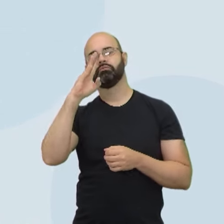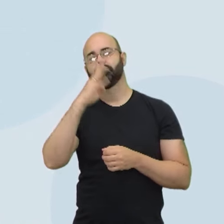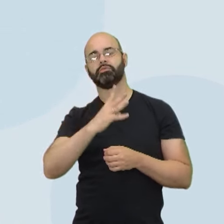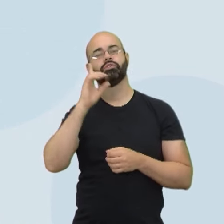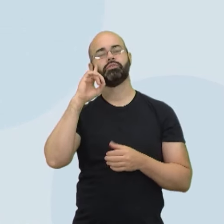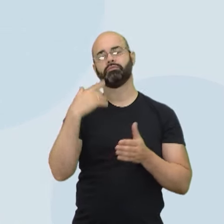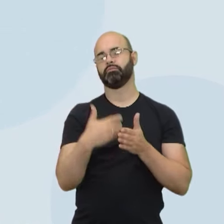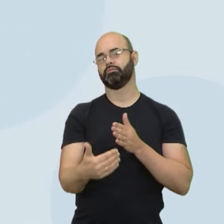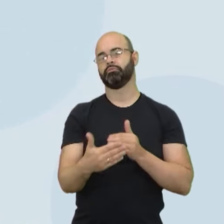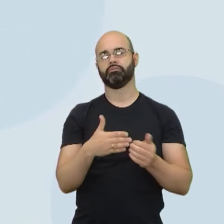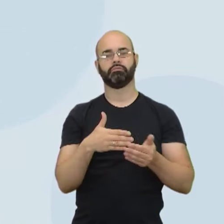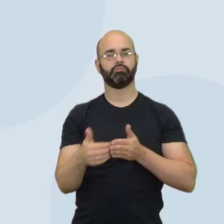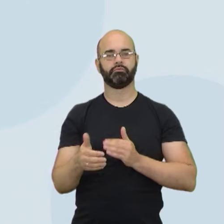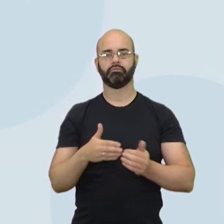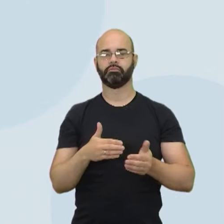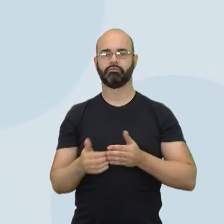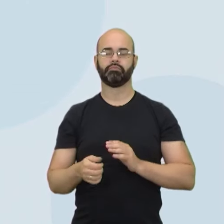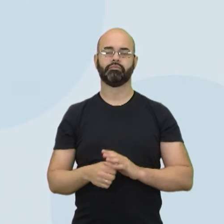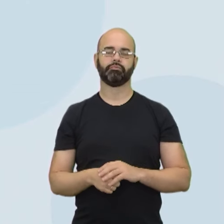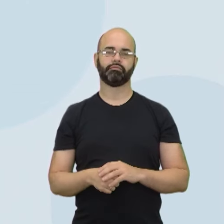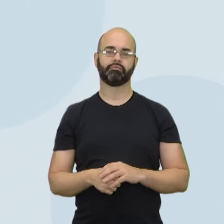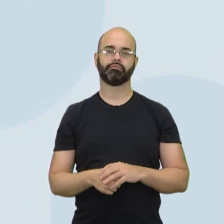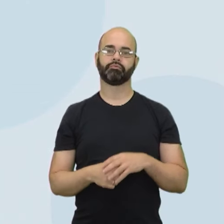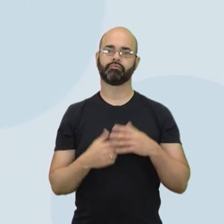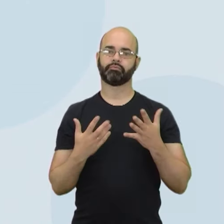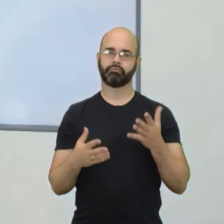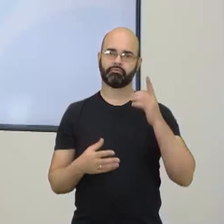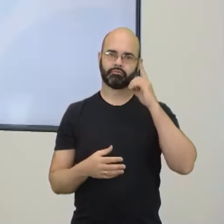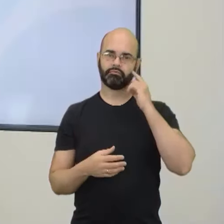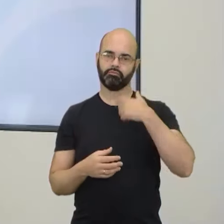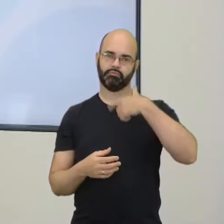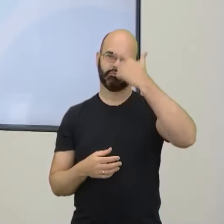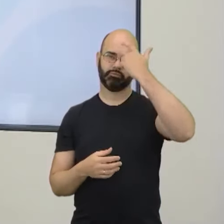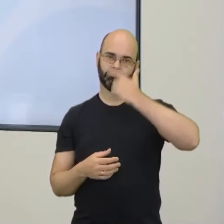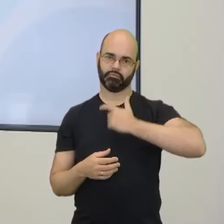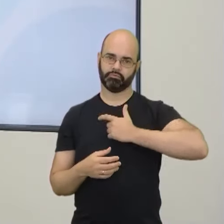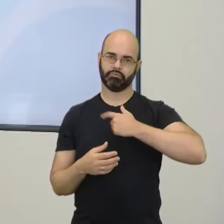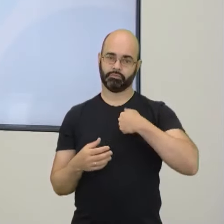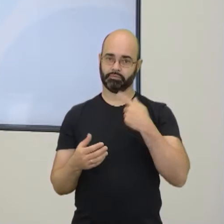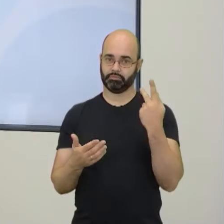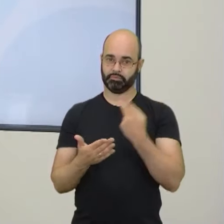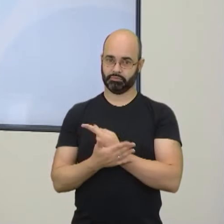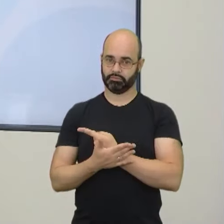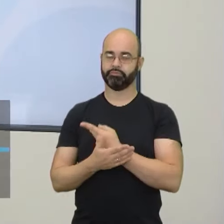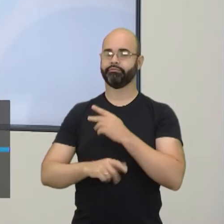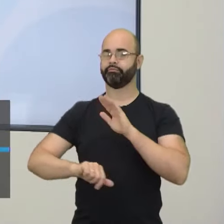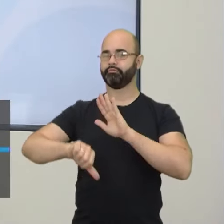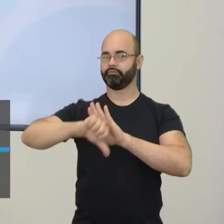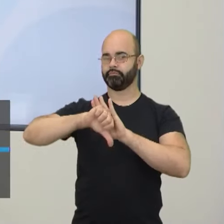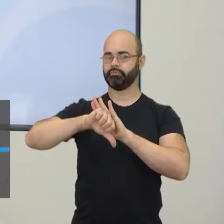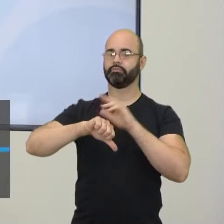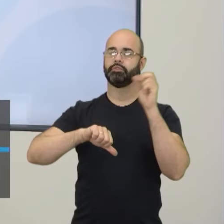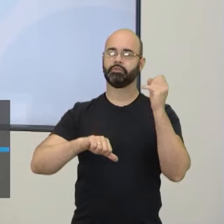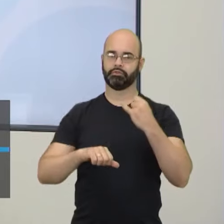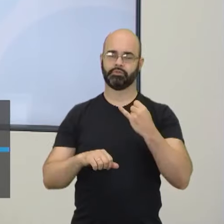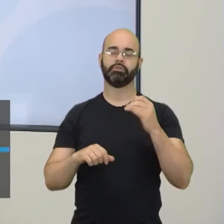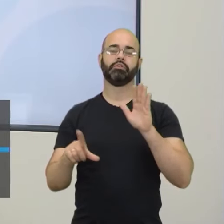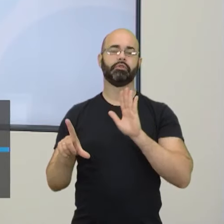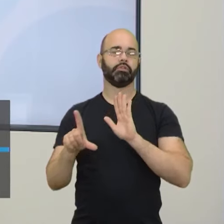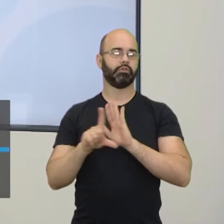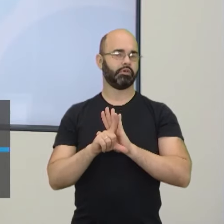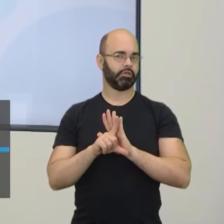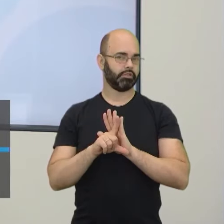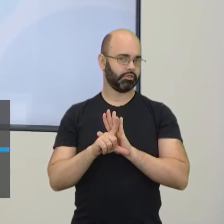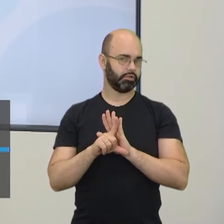denúncia. Então, 6º ano, nós já sabemos que intolerância religiosa é um crime. Está bem? Tem uma lei, tem uma